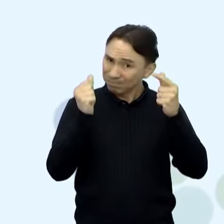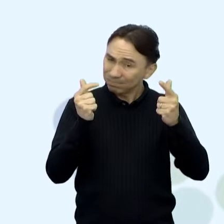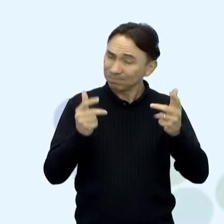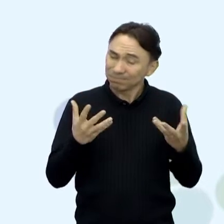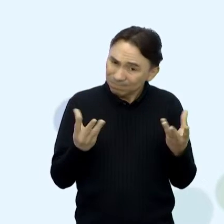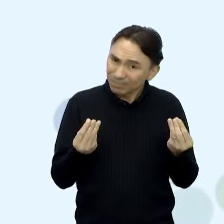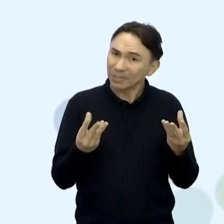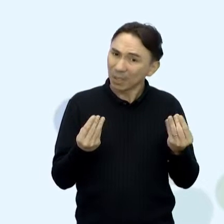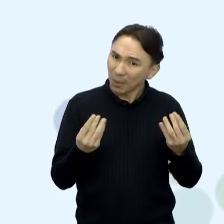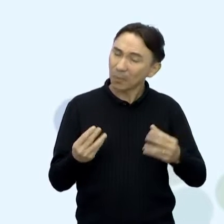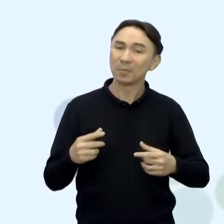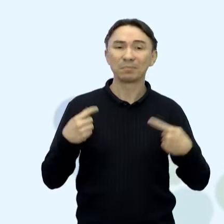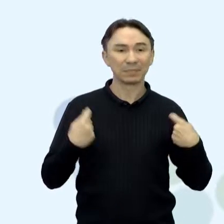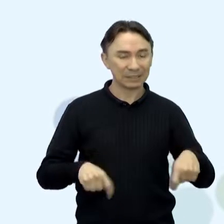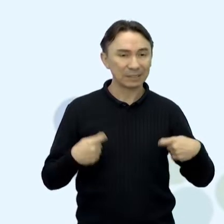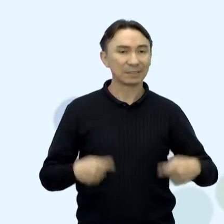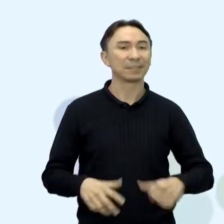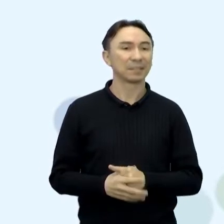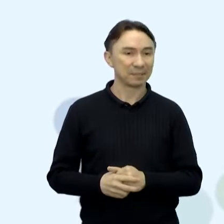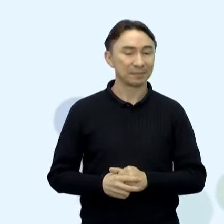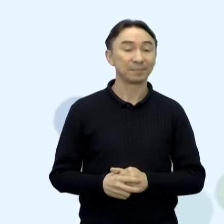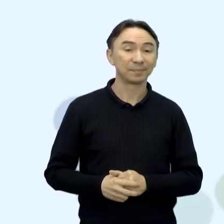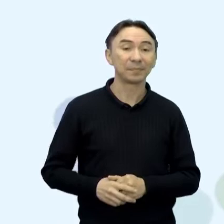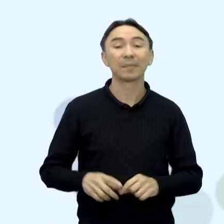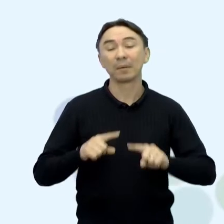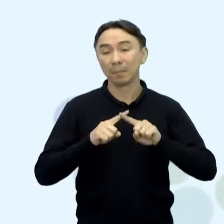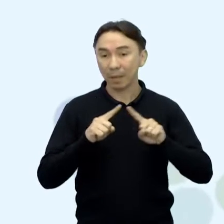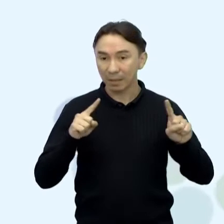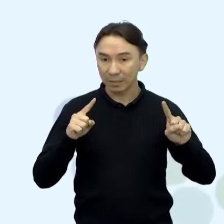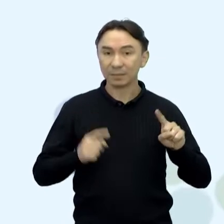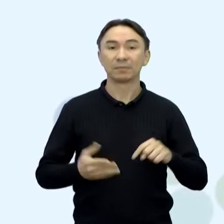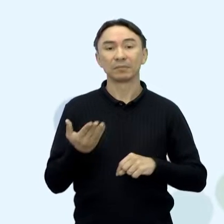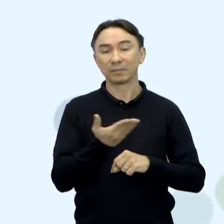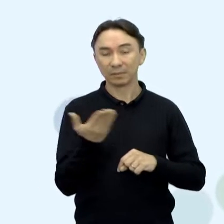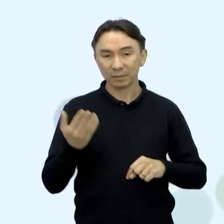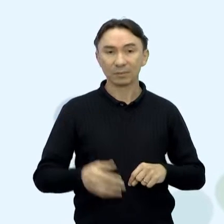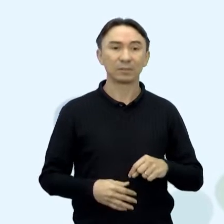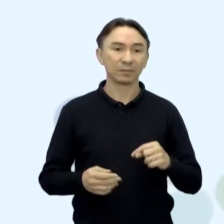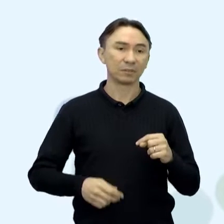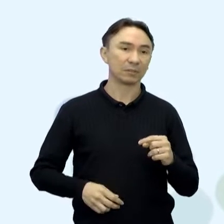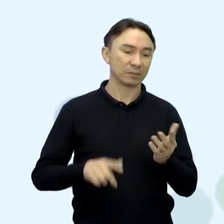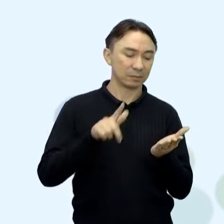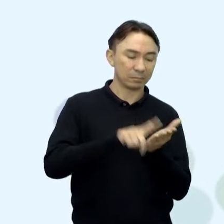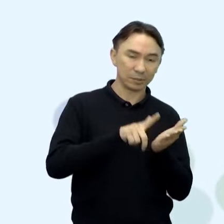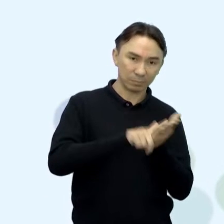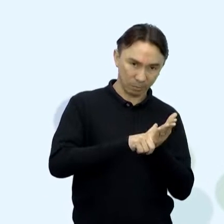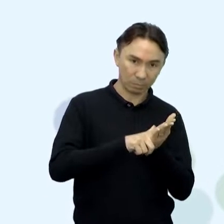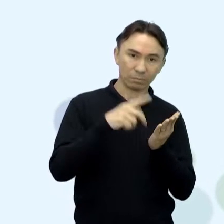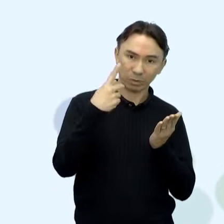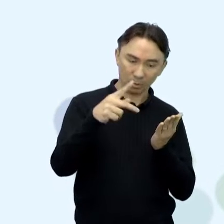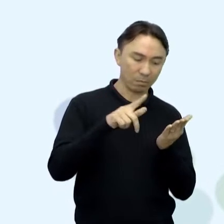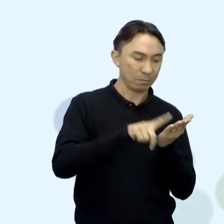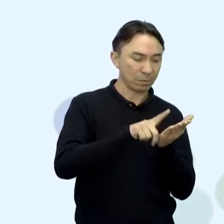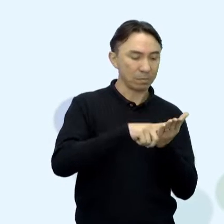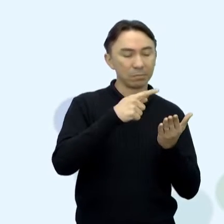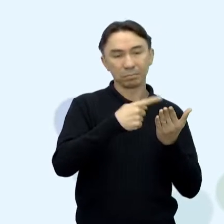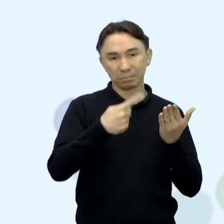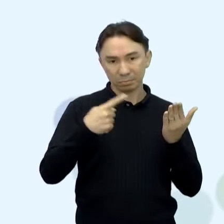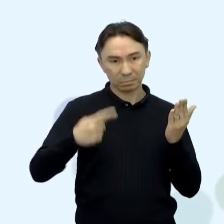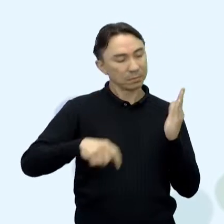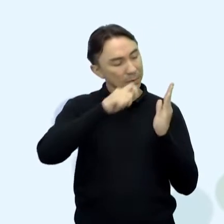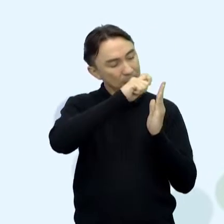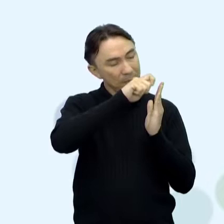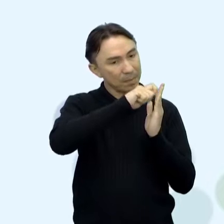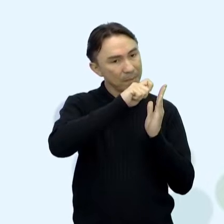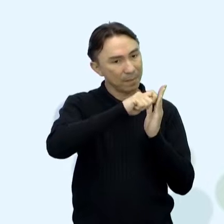vocês, tá? Mas é interessante vocês pegarem o material de anotação aí, não deixar só para o cérebro porque